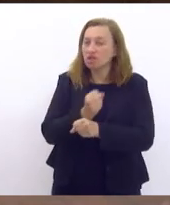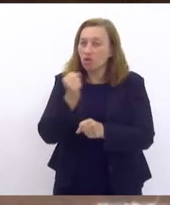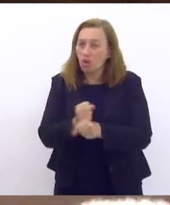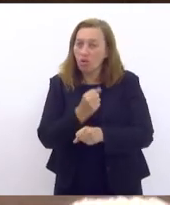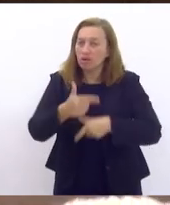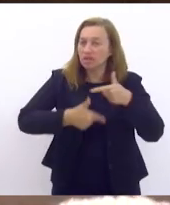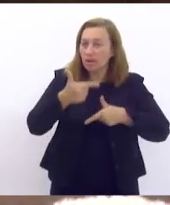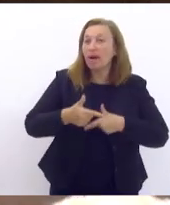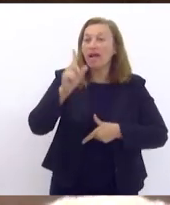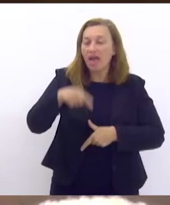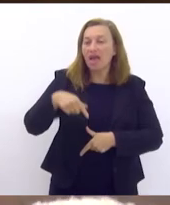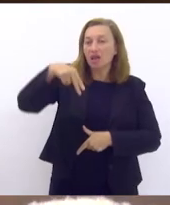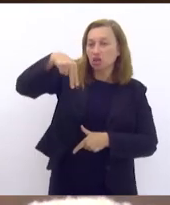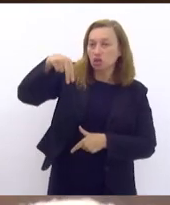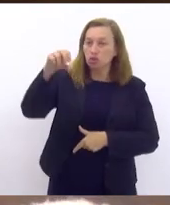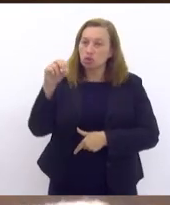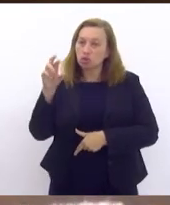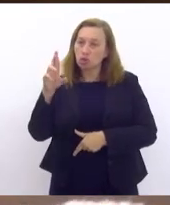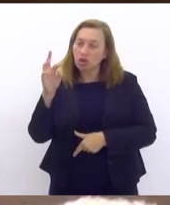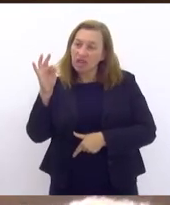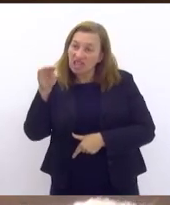o nordestino